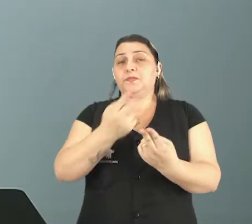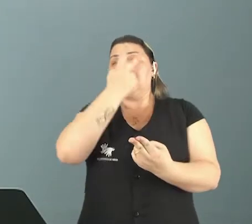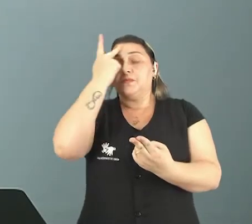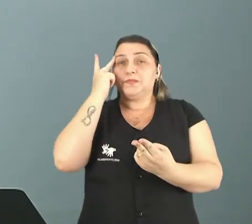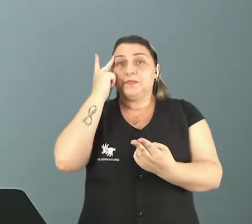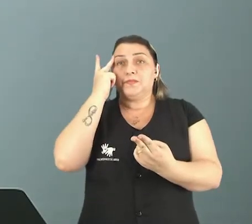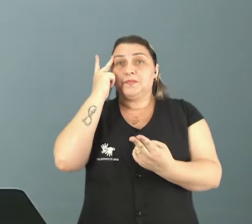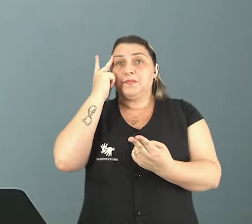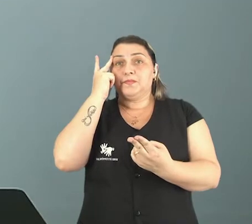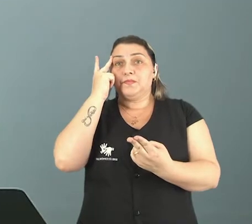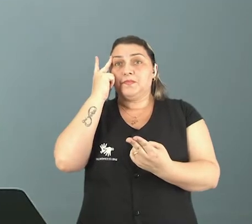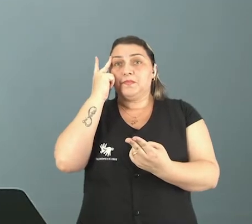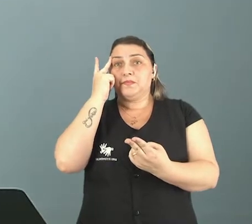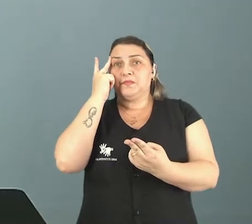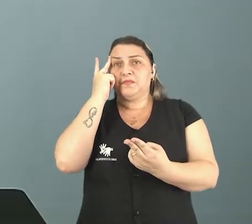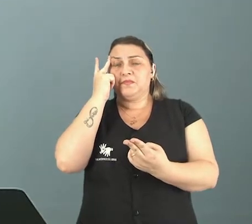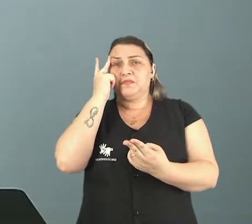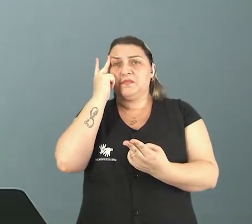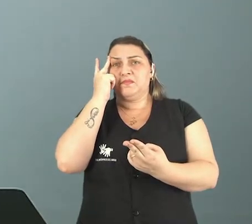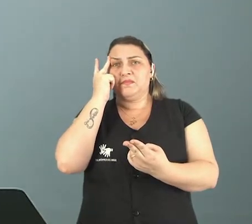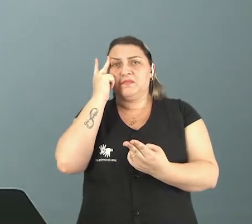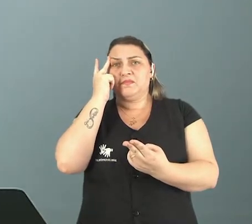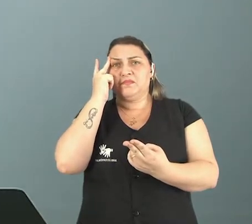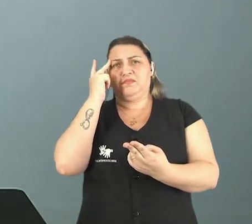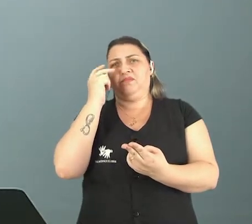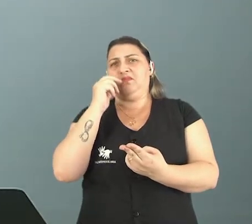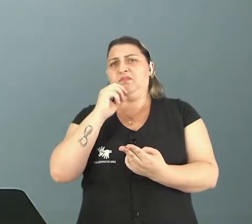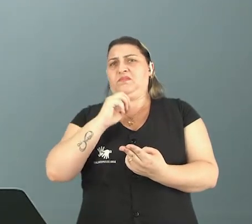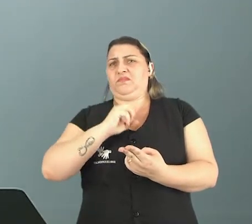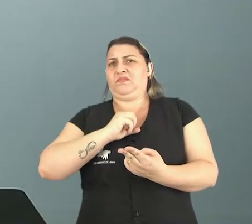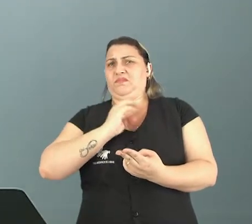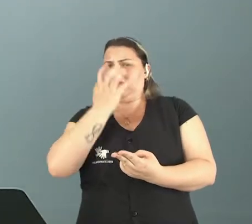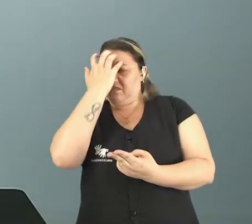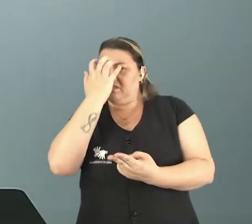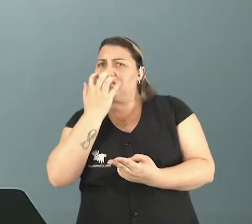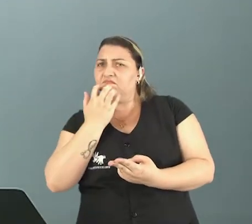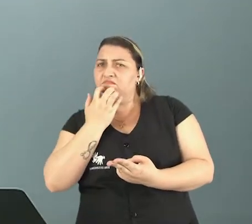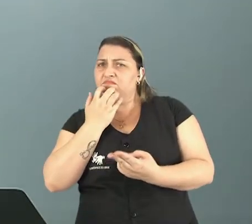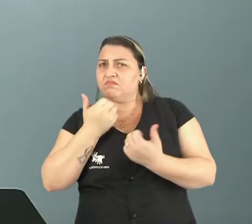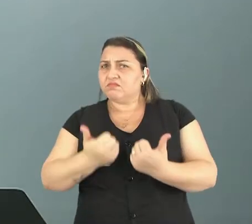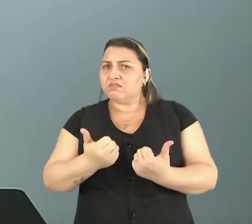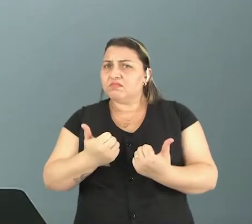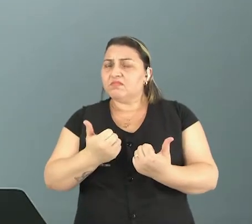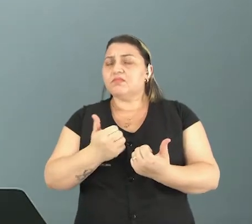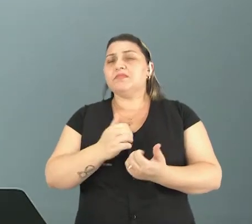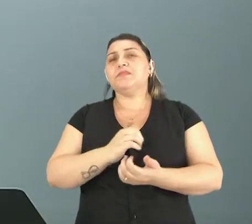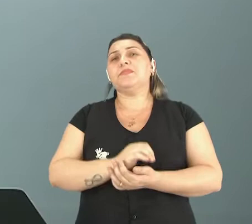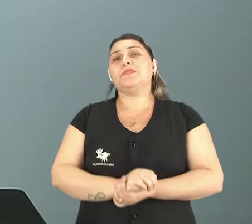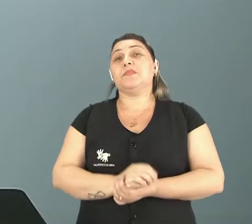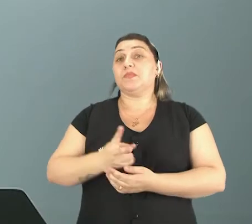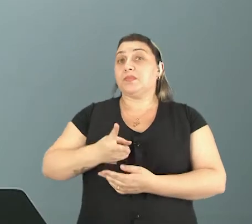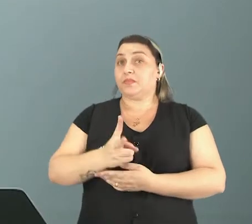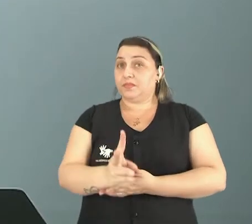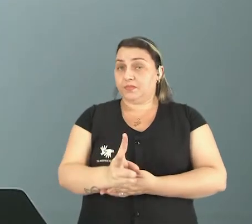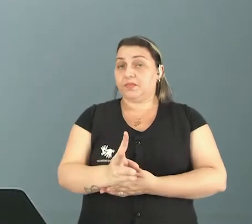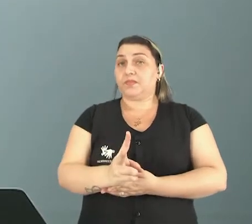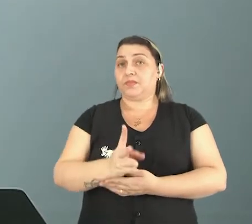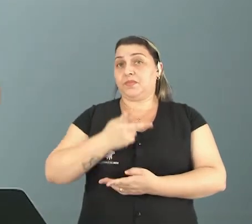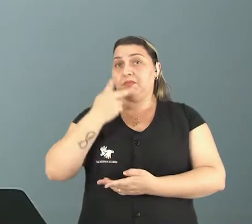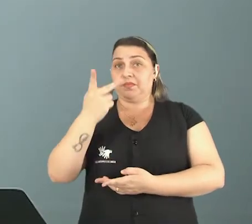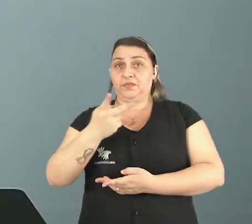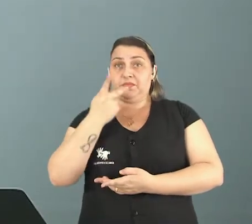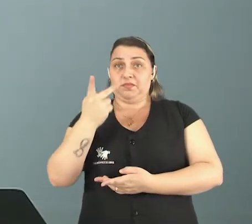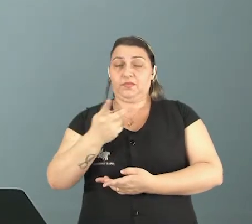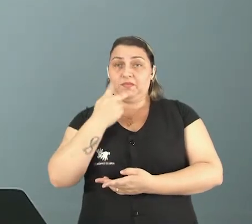fique chateado porque ganhou menos ou mais, certinho? E para continuar